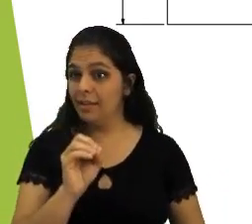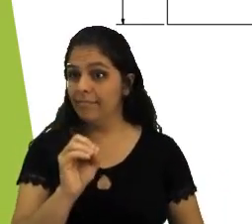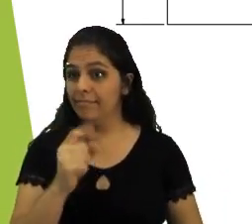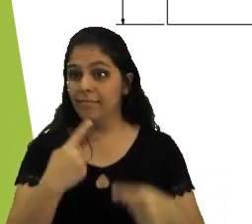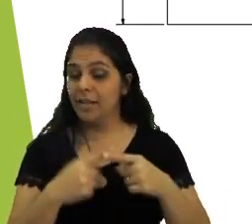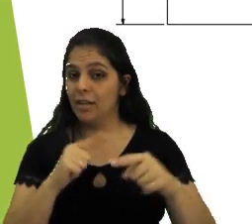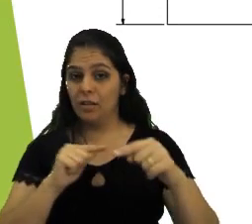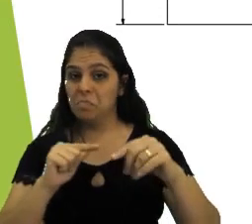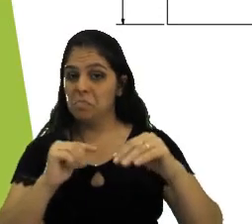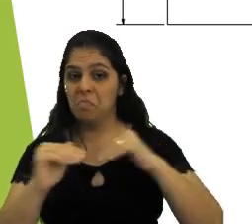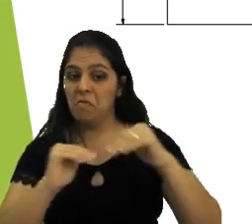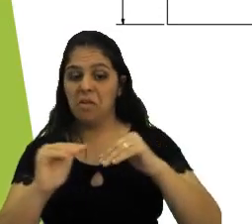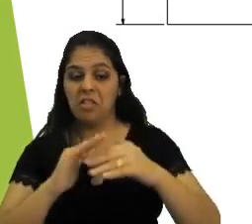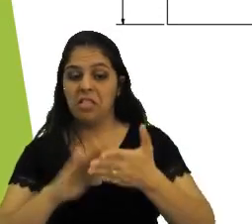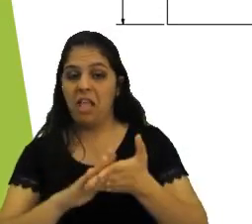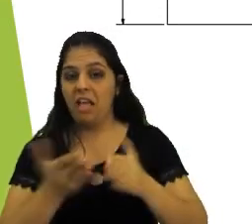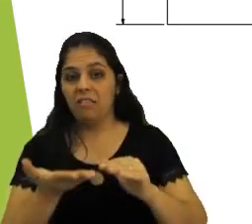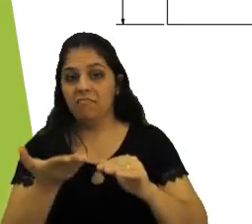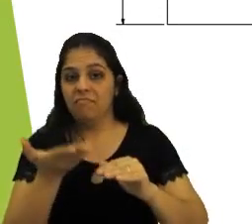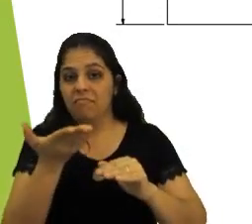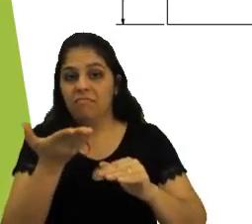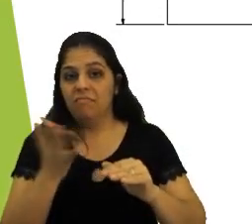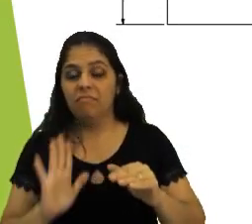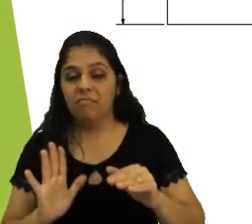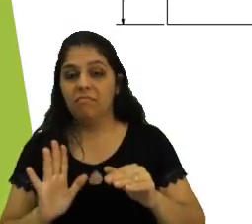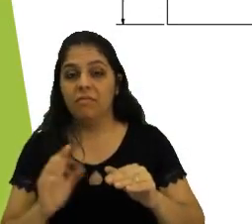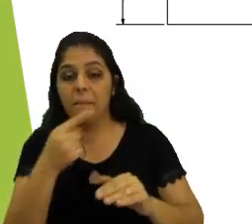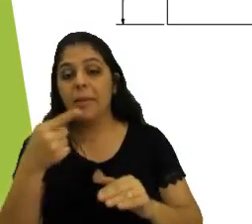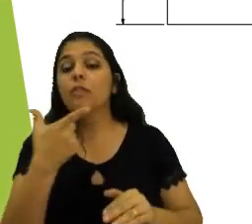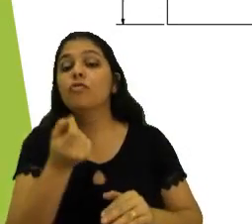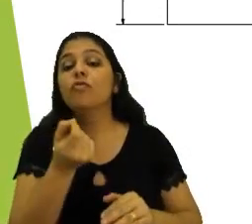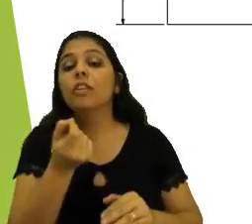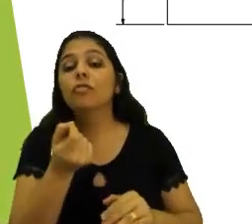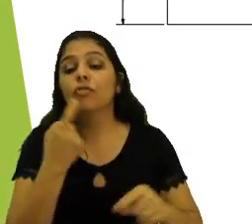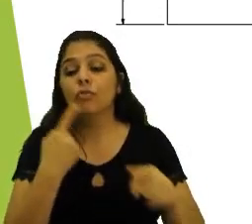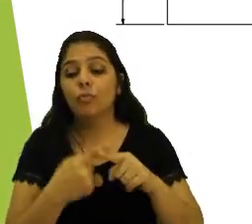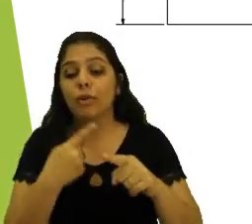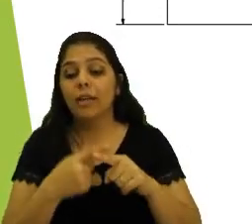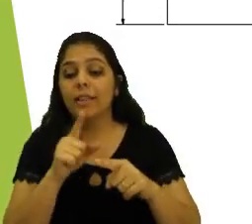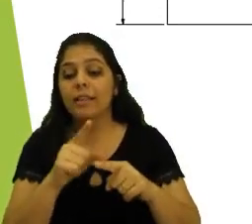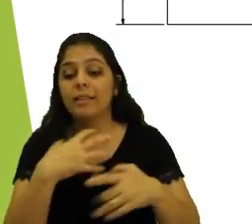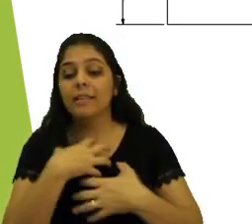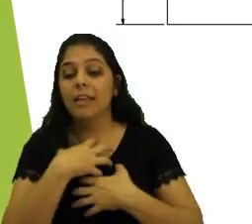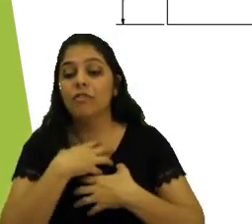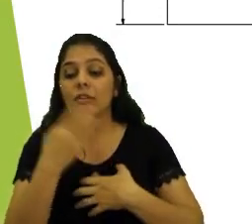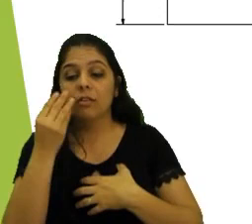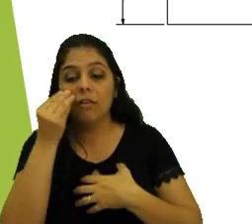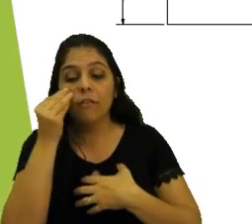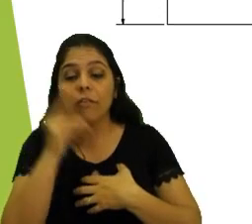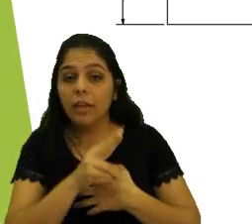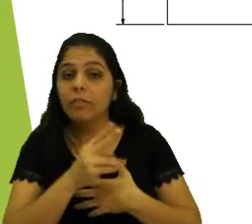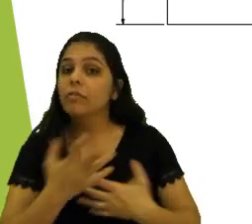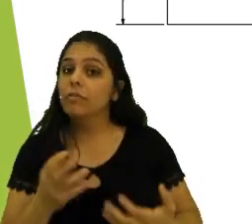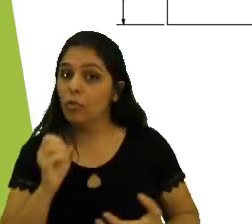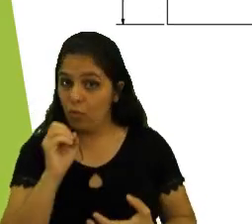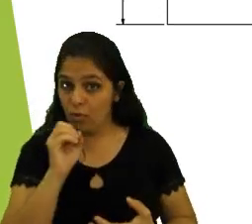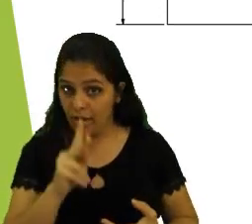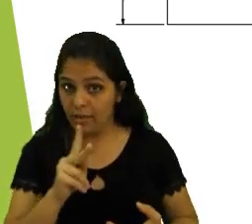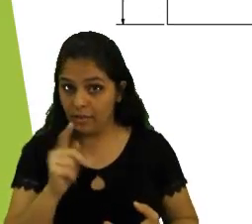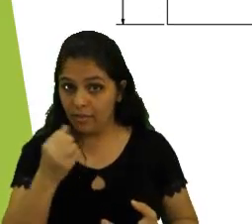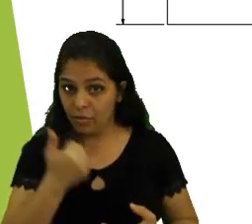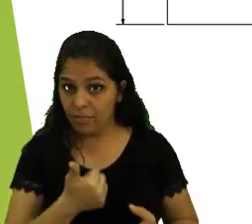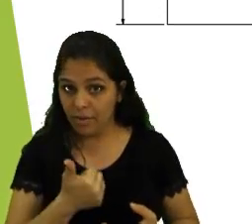cima, só na horizontal, menos 20, porque é nesse sentido, tá, pessoal? Tudo bem?